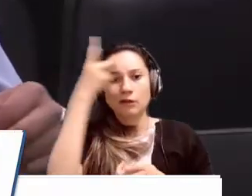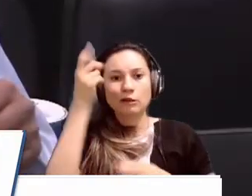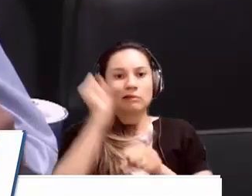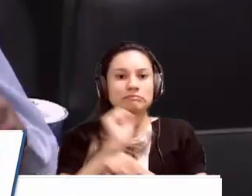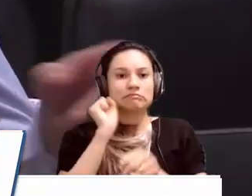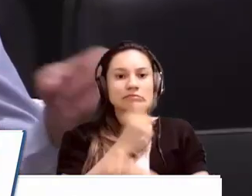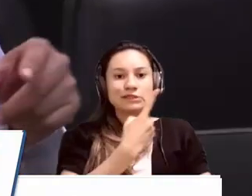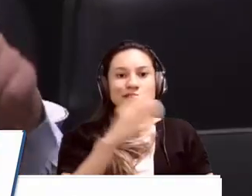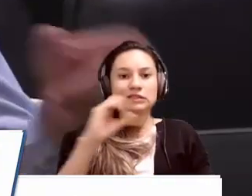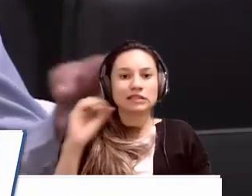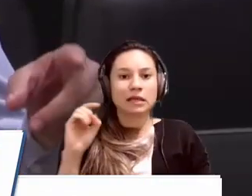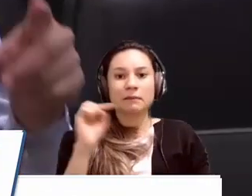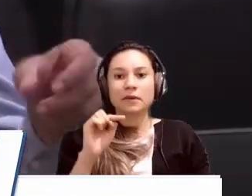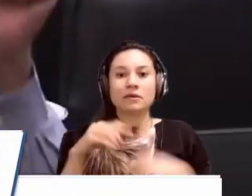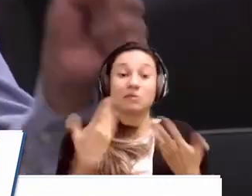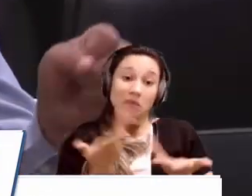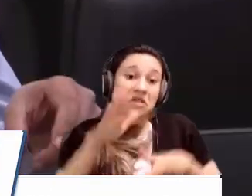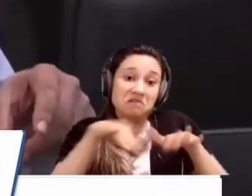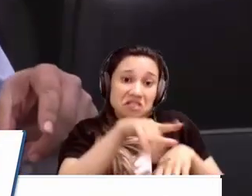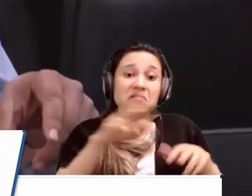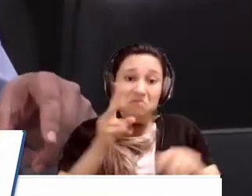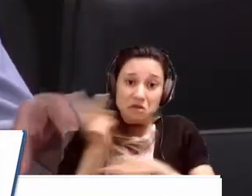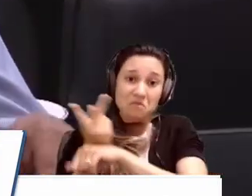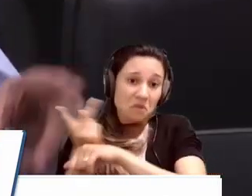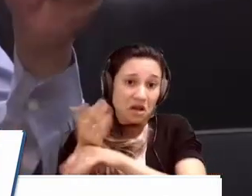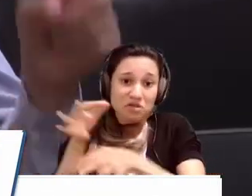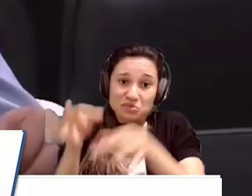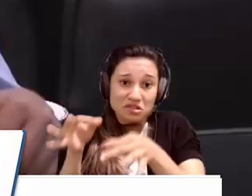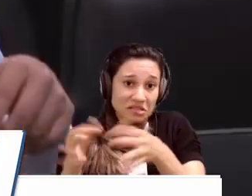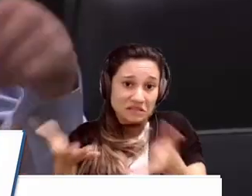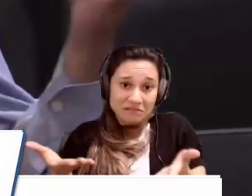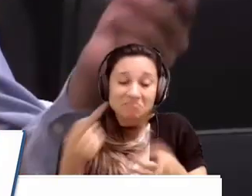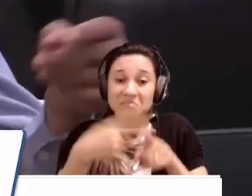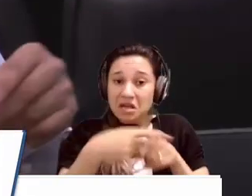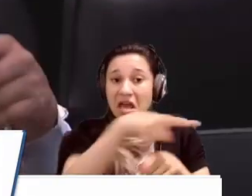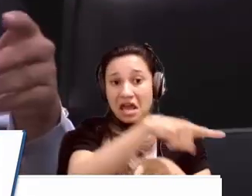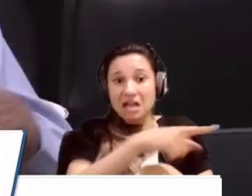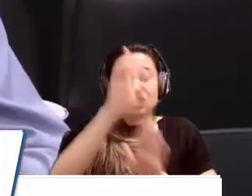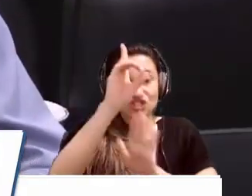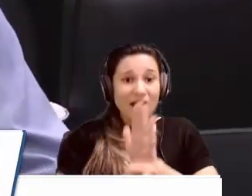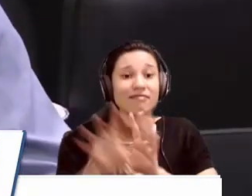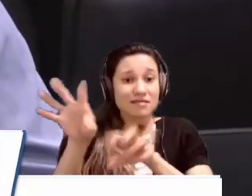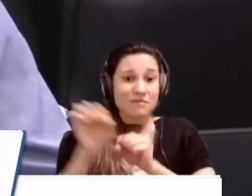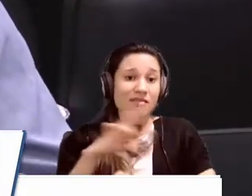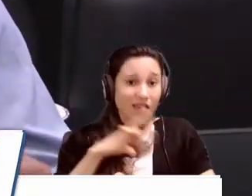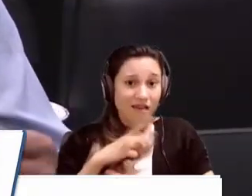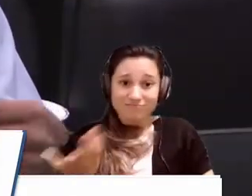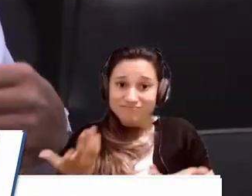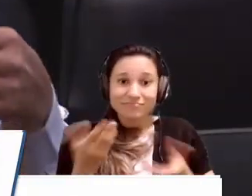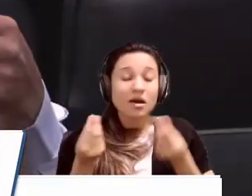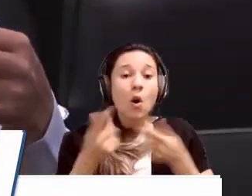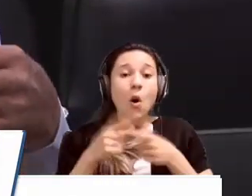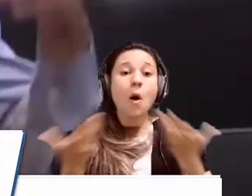provavelmente vai entrar na justiça, porque está apto a receber, né? Ainda mais, outra pior. Aí, eu